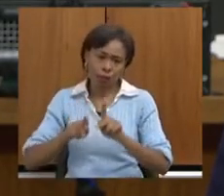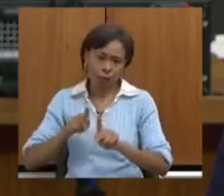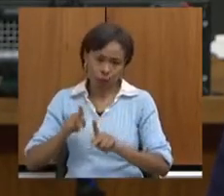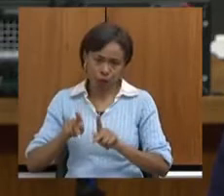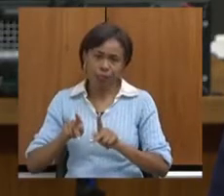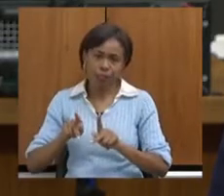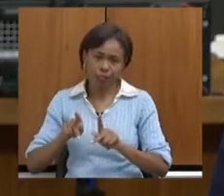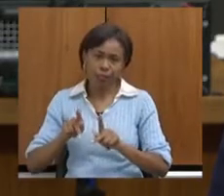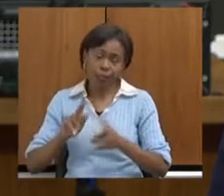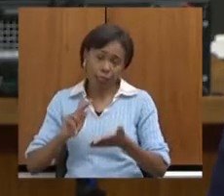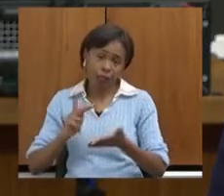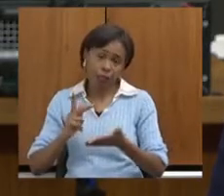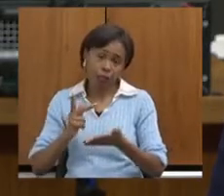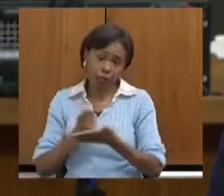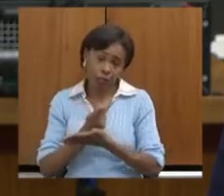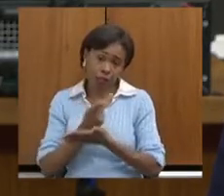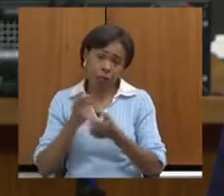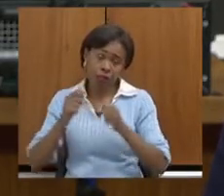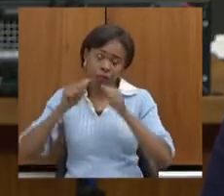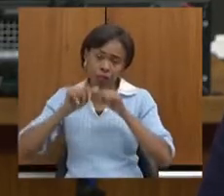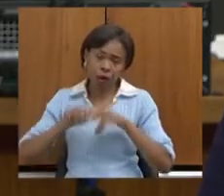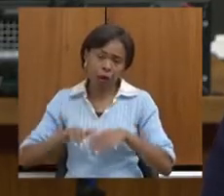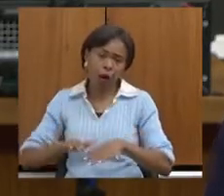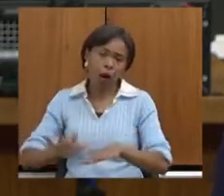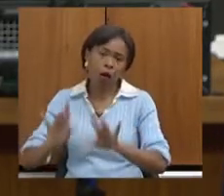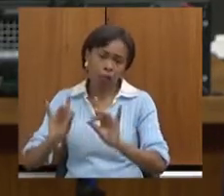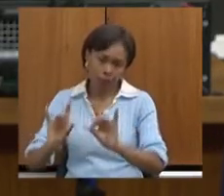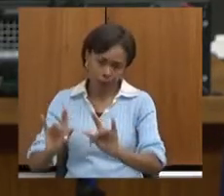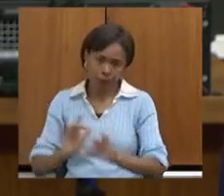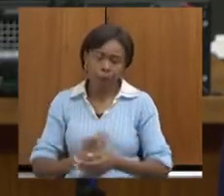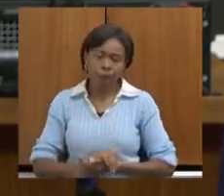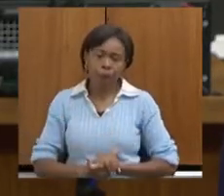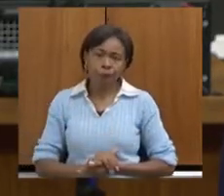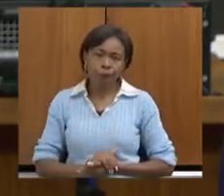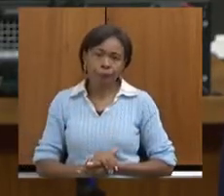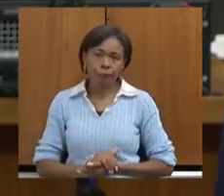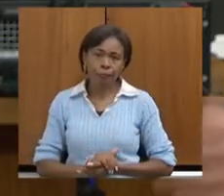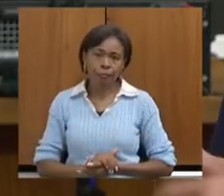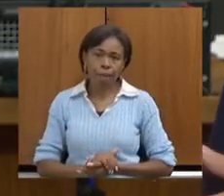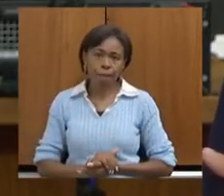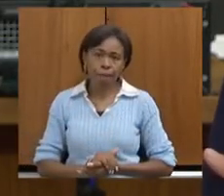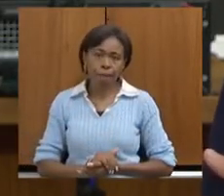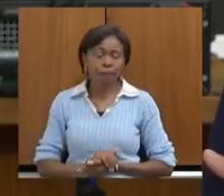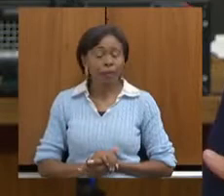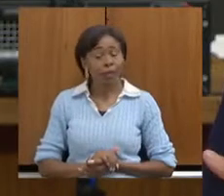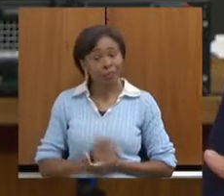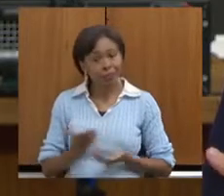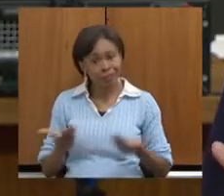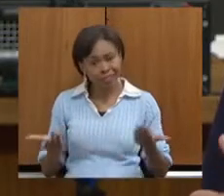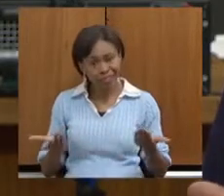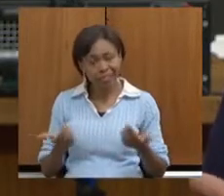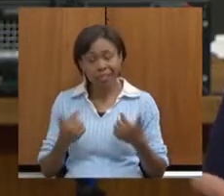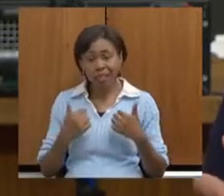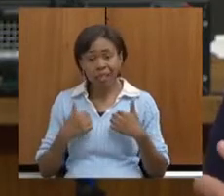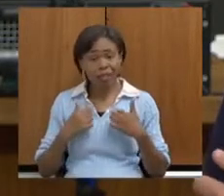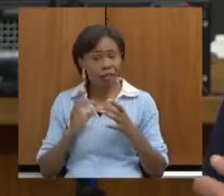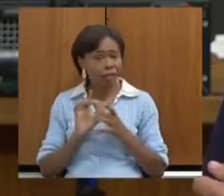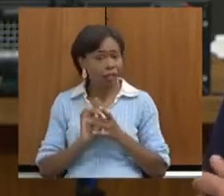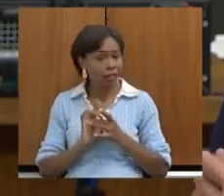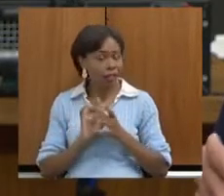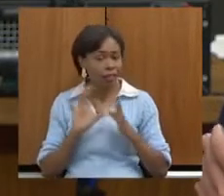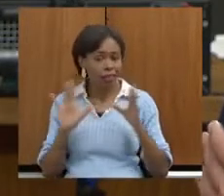atingidas pelo desastre bom então eu me coloco aqui à disposição